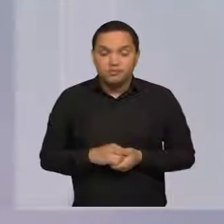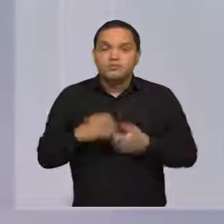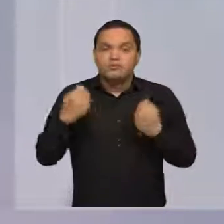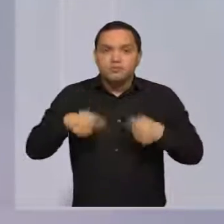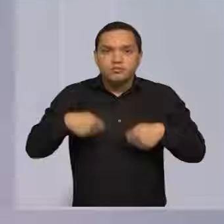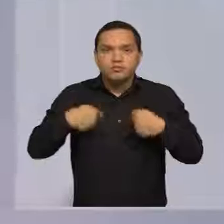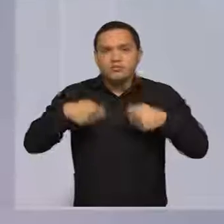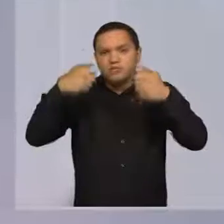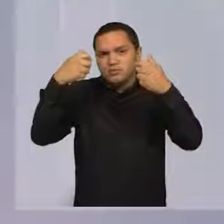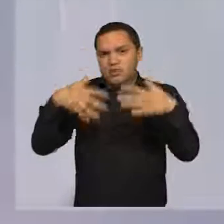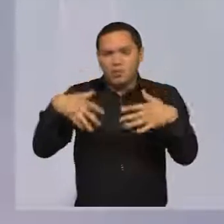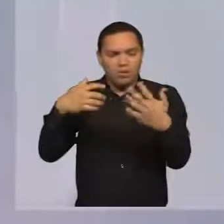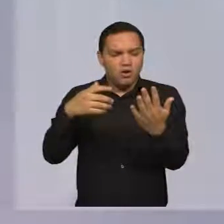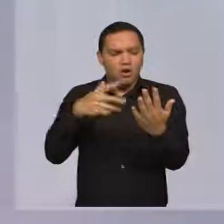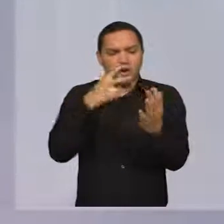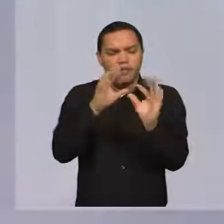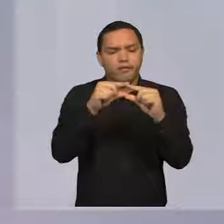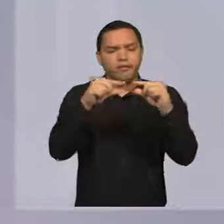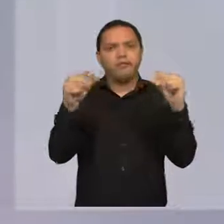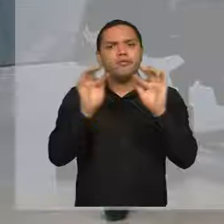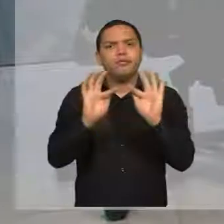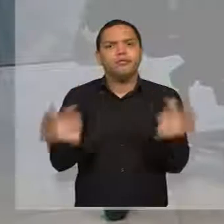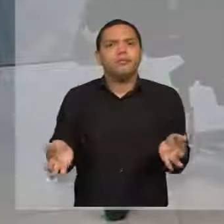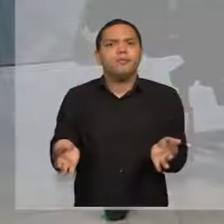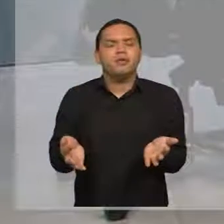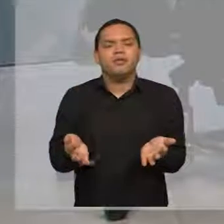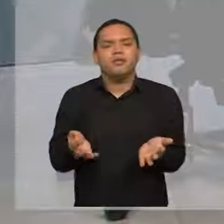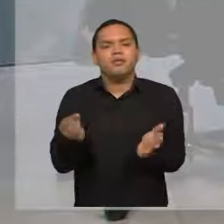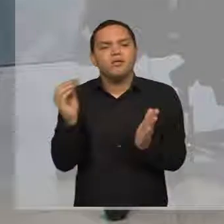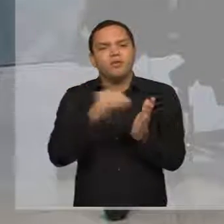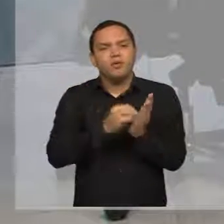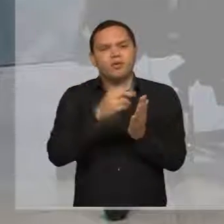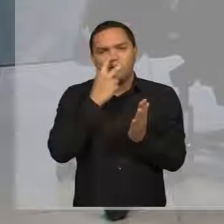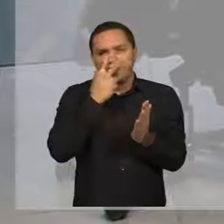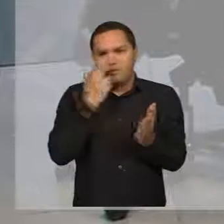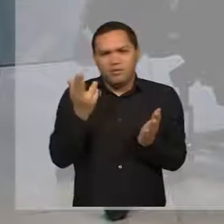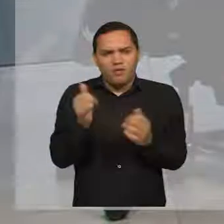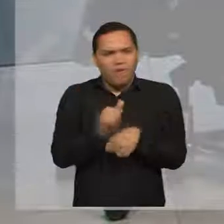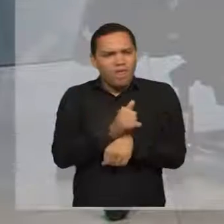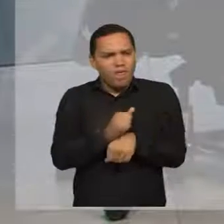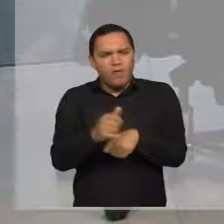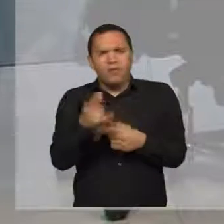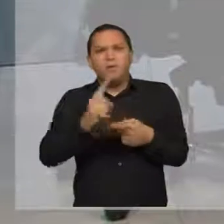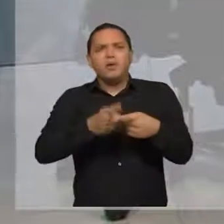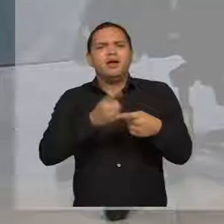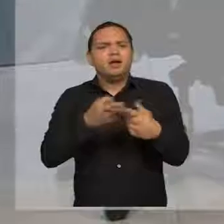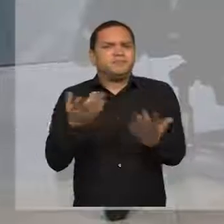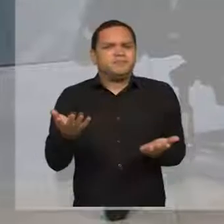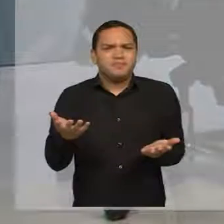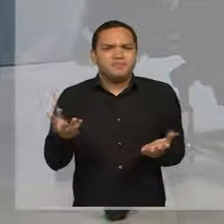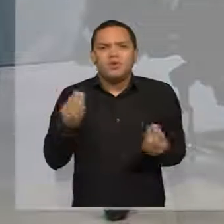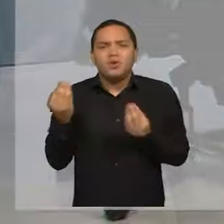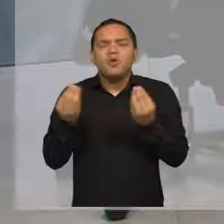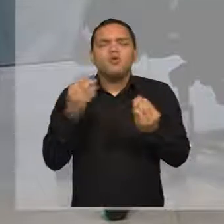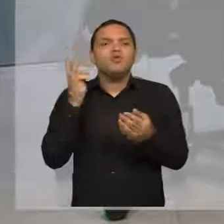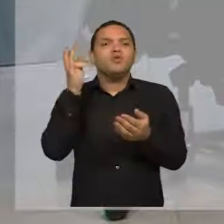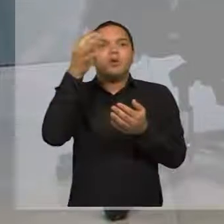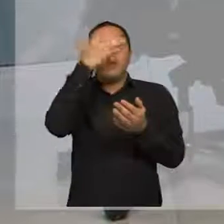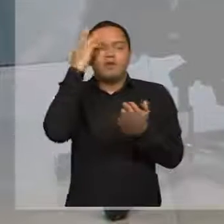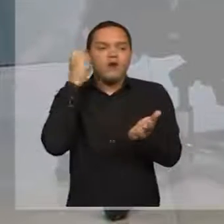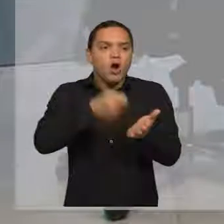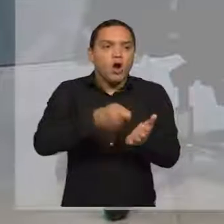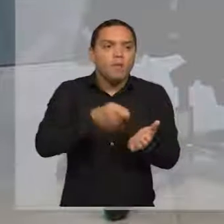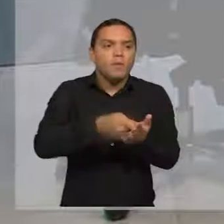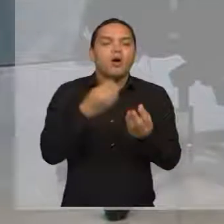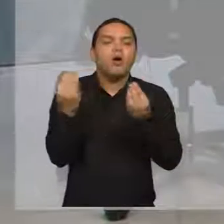porque depois como é que você vai cobrar isso? Né? Eu acho que esse é um problema